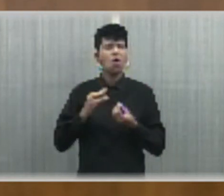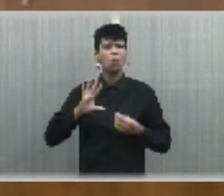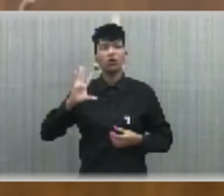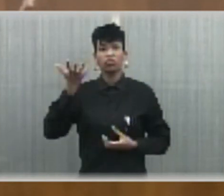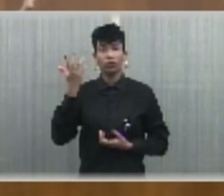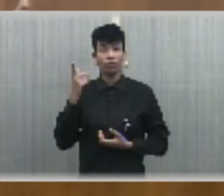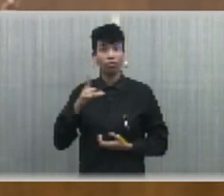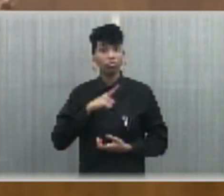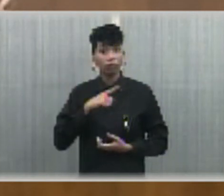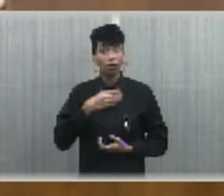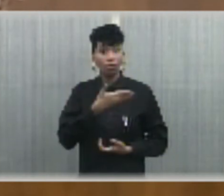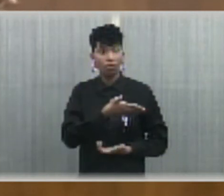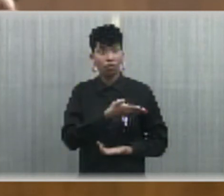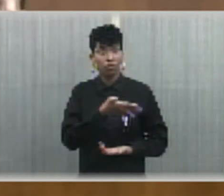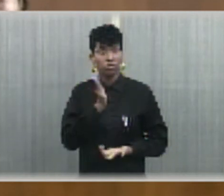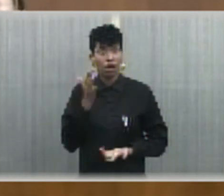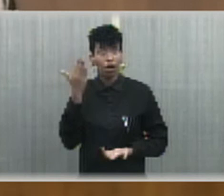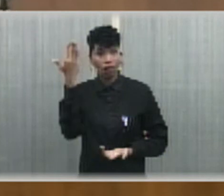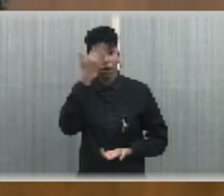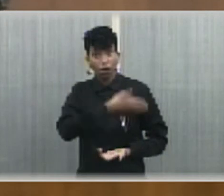aí,